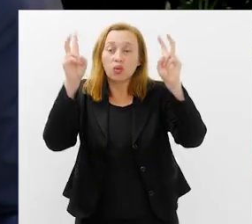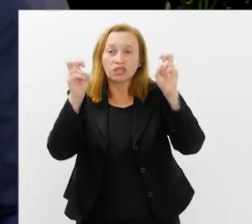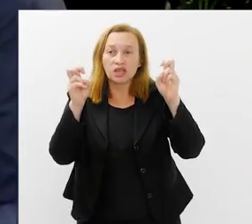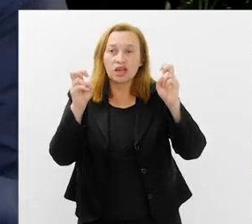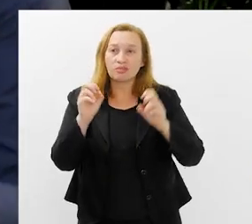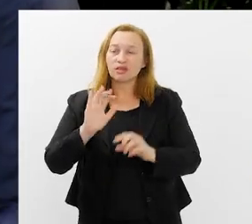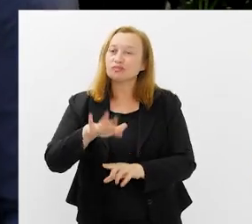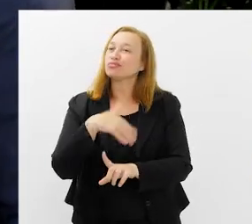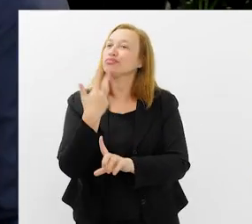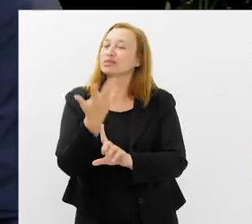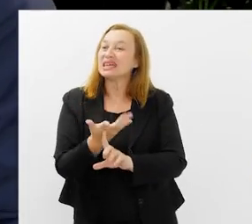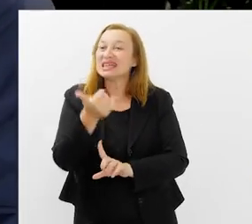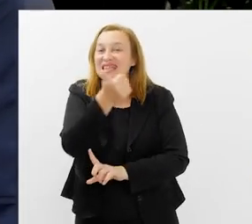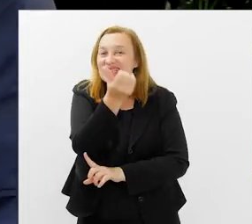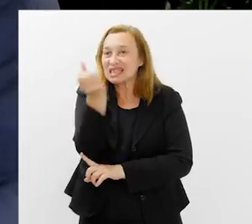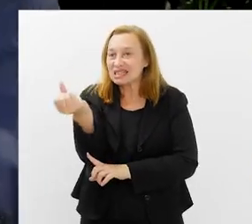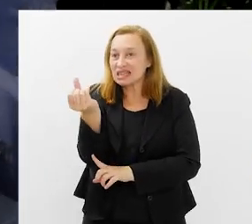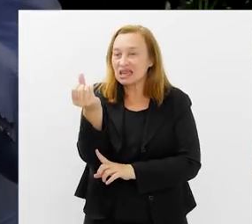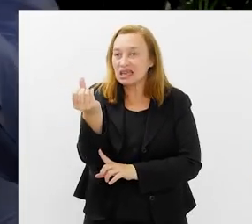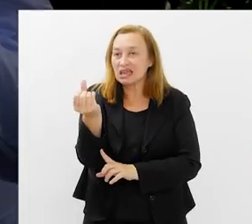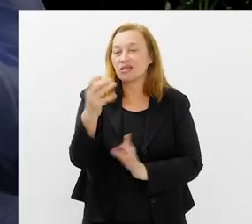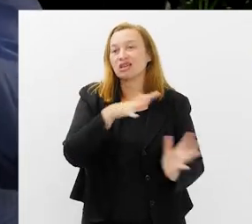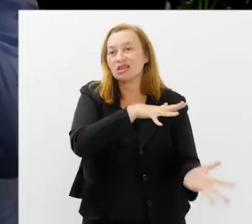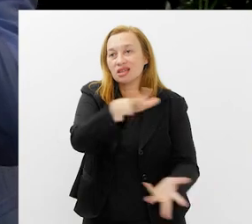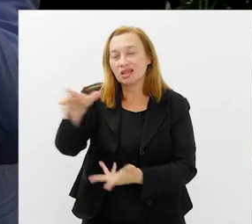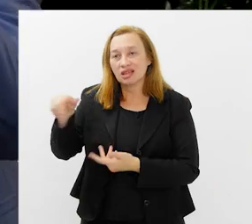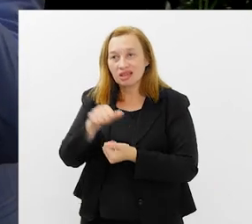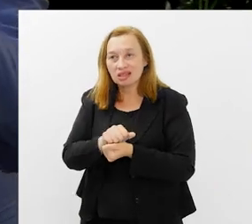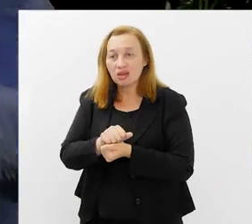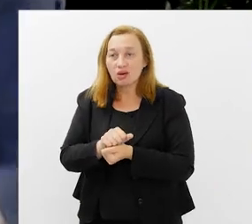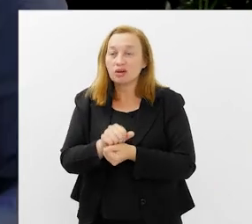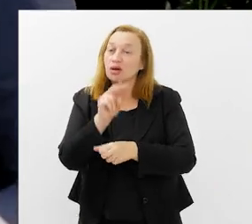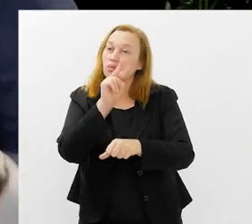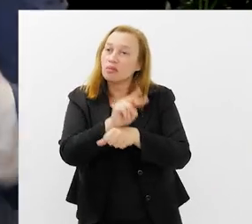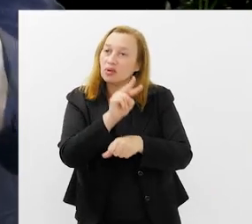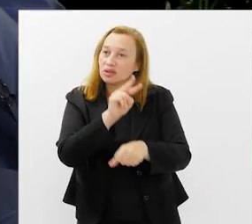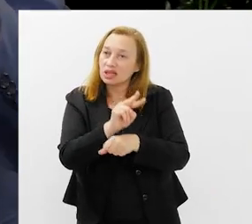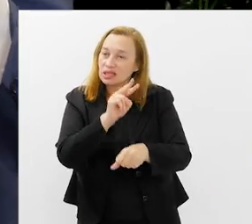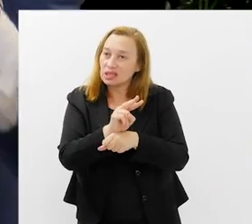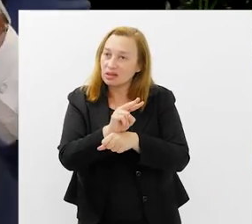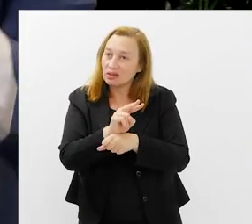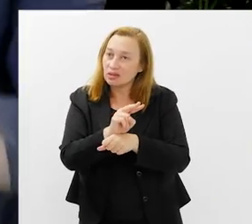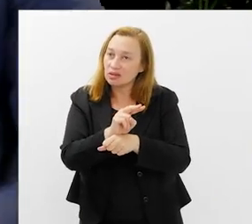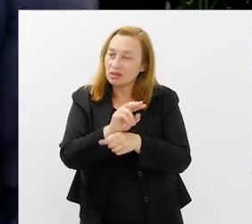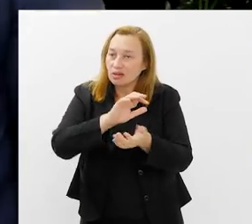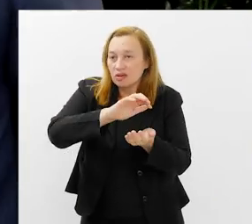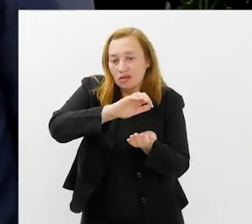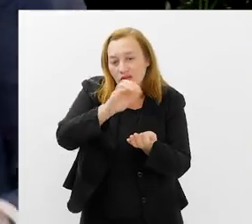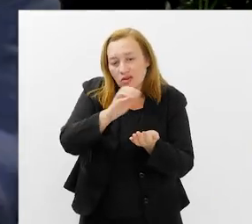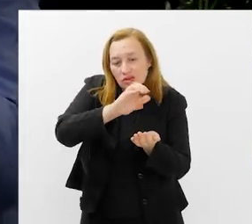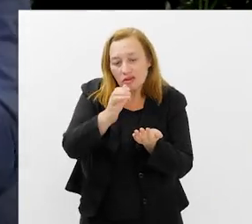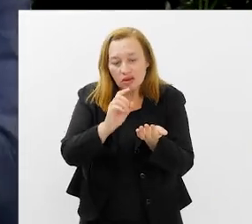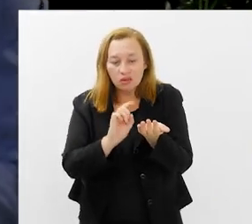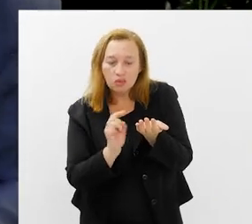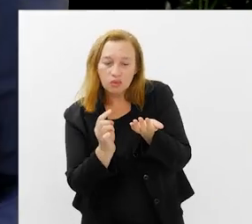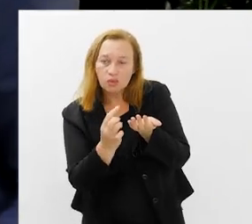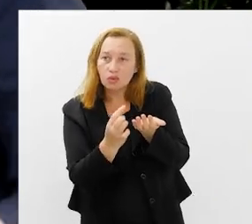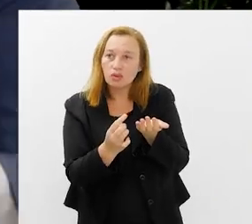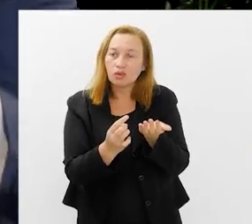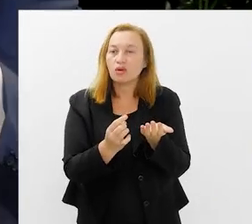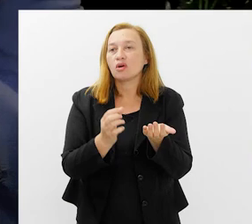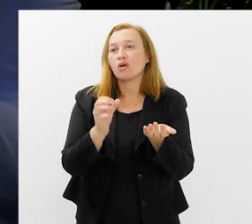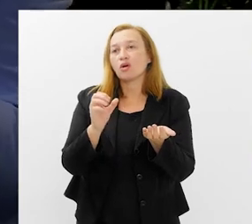tema do meio ambiente. O dia 16 é o Dia Internacional de Preservação da Camada de Ozônio. E nós trouxemos